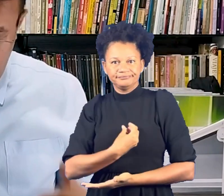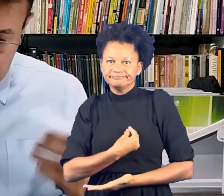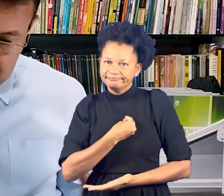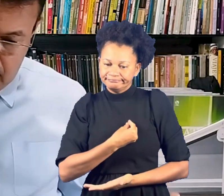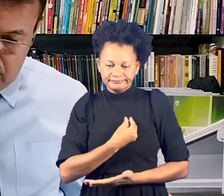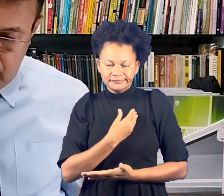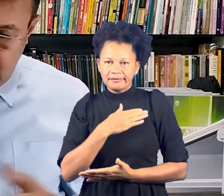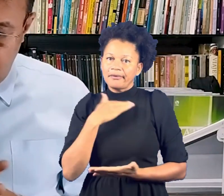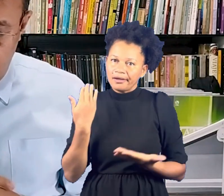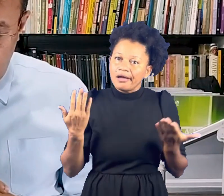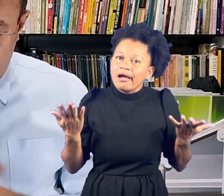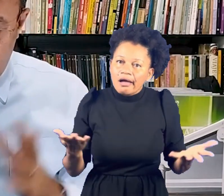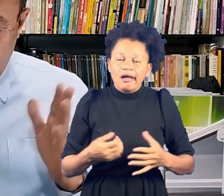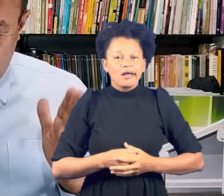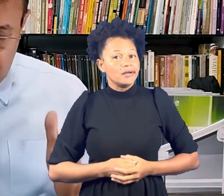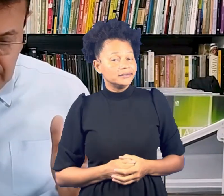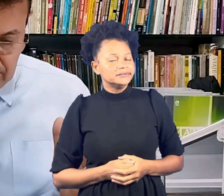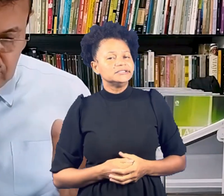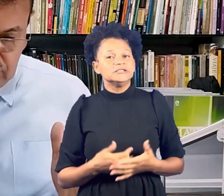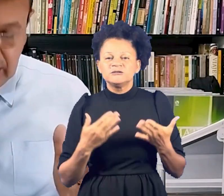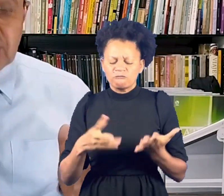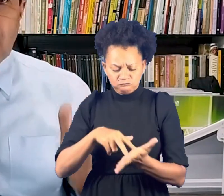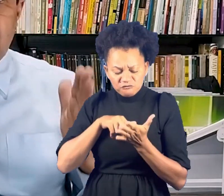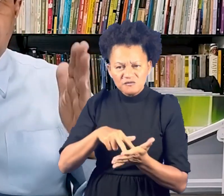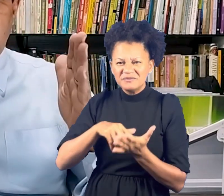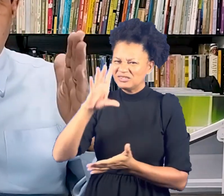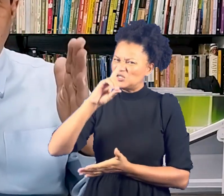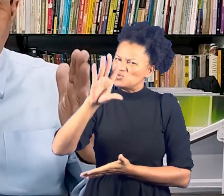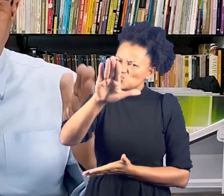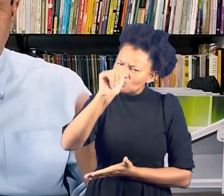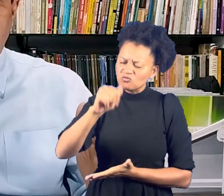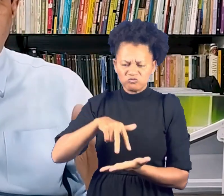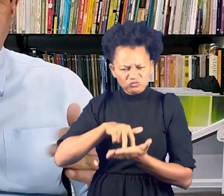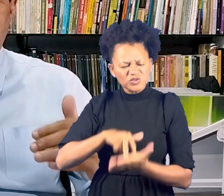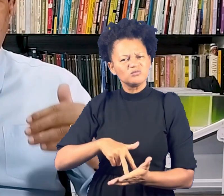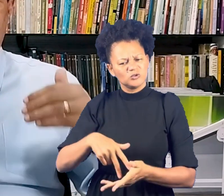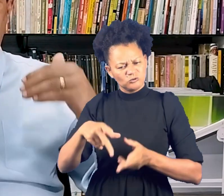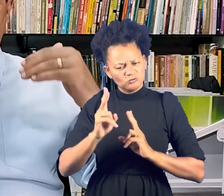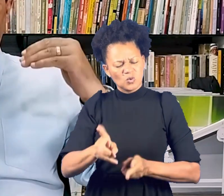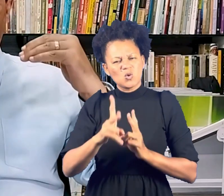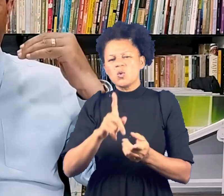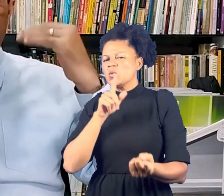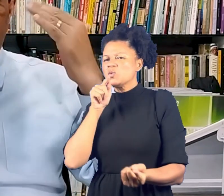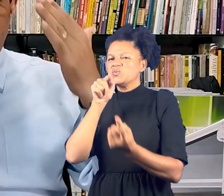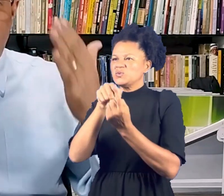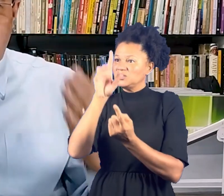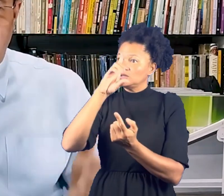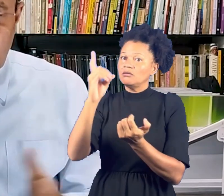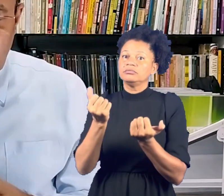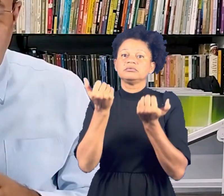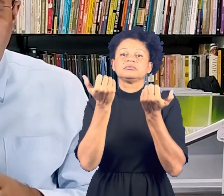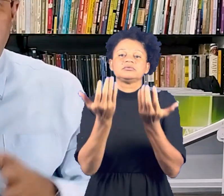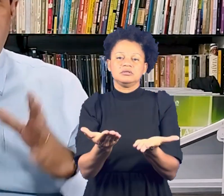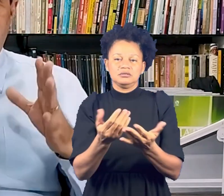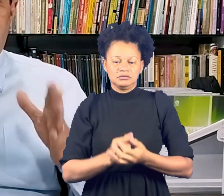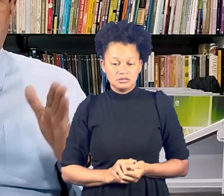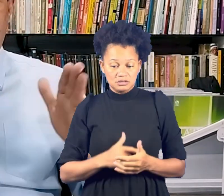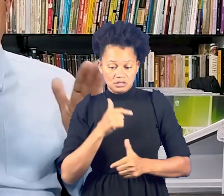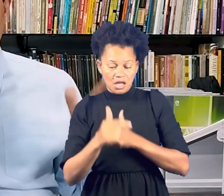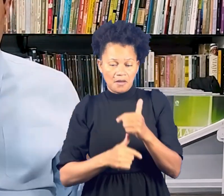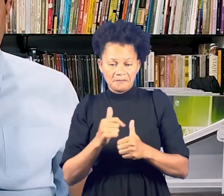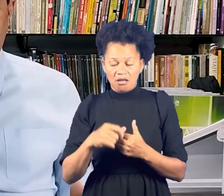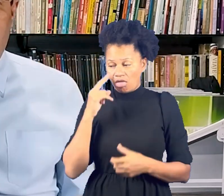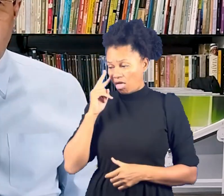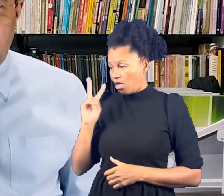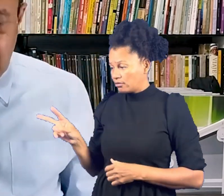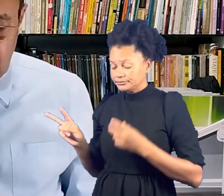vivos. Então, fique apoiado na chamada que Deus te deu, na missão que Ele te deu.